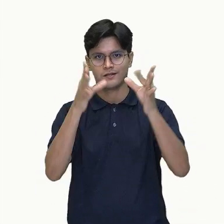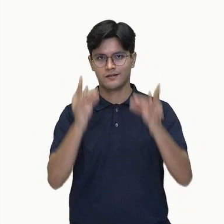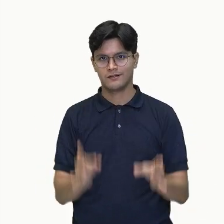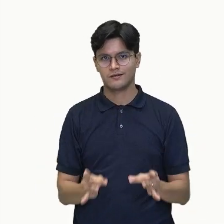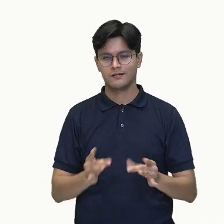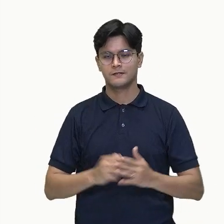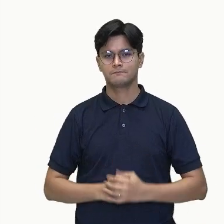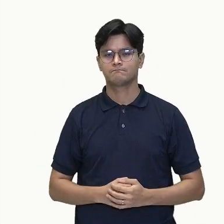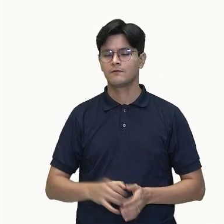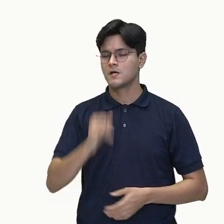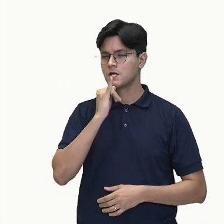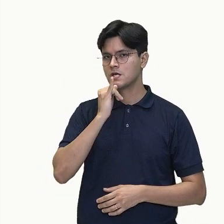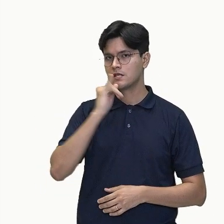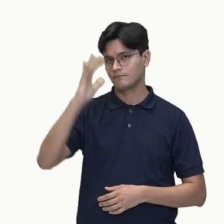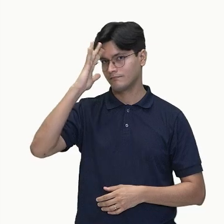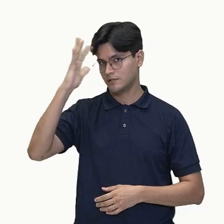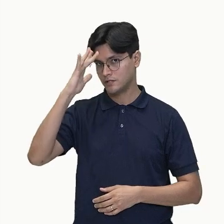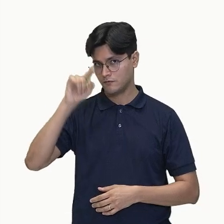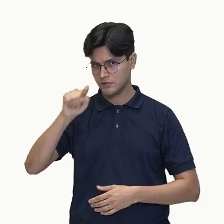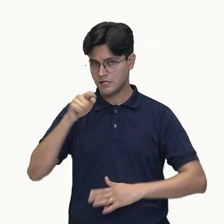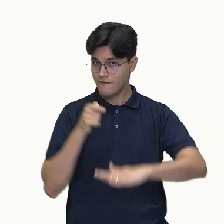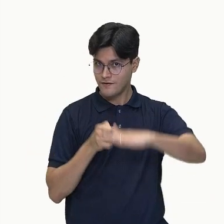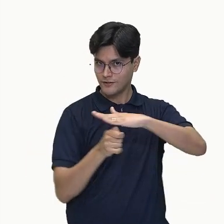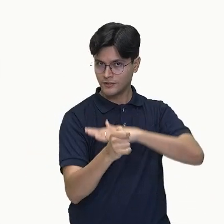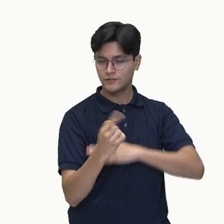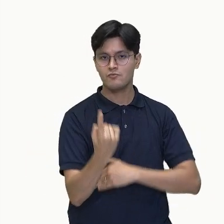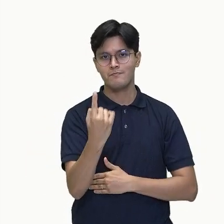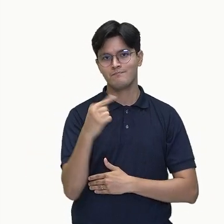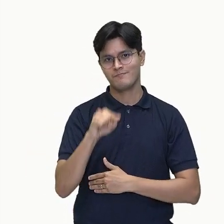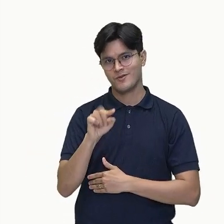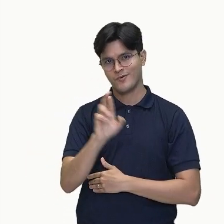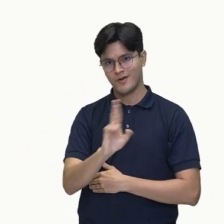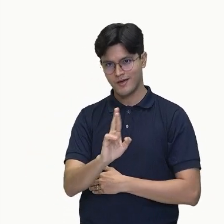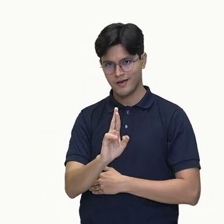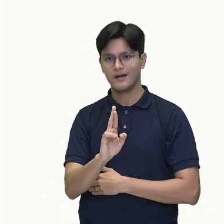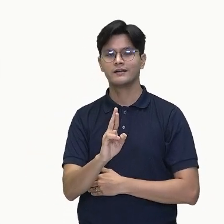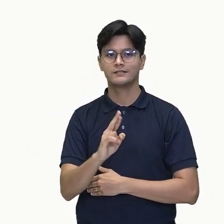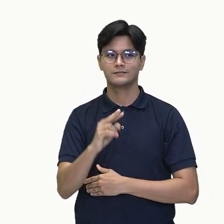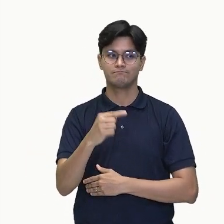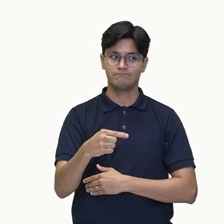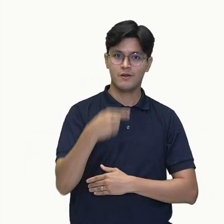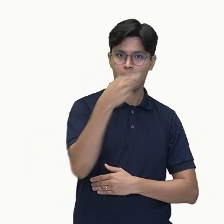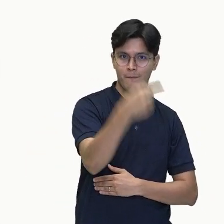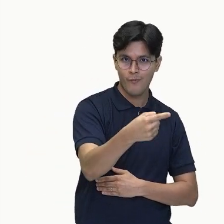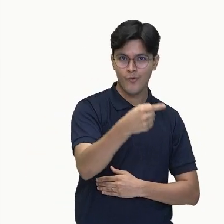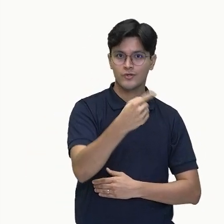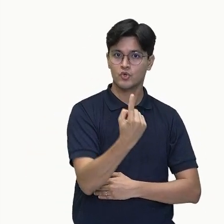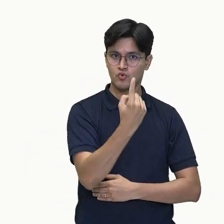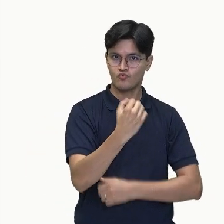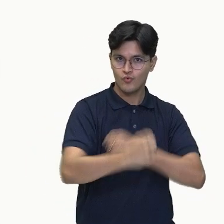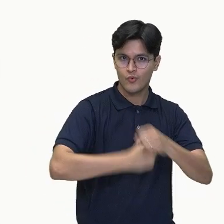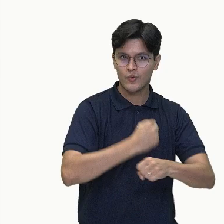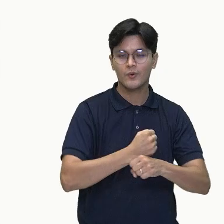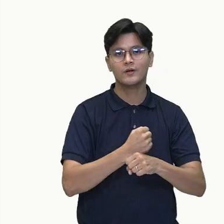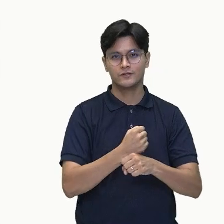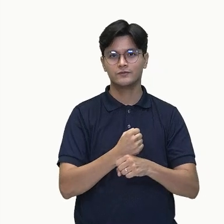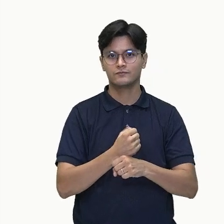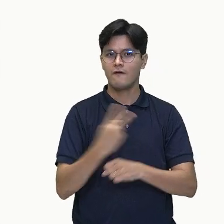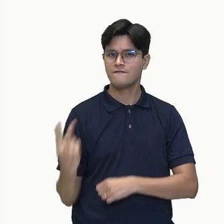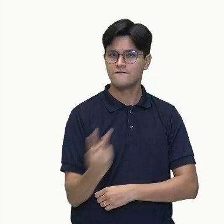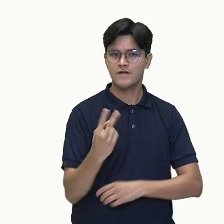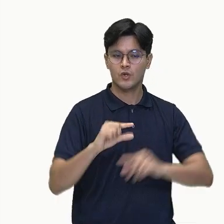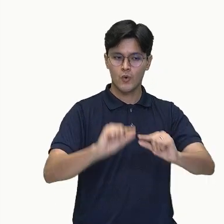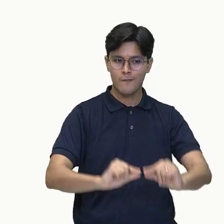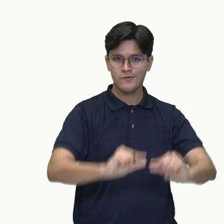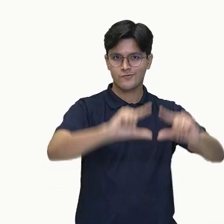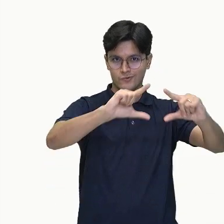aí R$1.000 numa ação e após o ano o valor dessa ação aumentou para 1.200. Você fez lá, né, o cálculo de